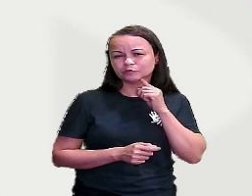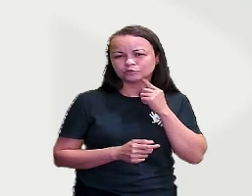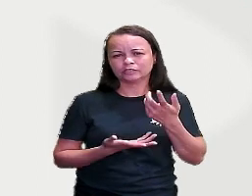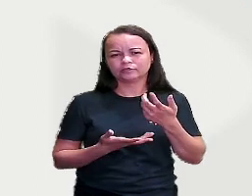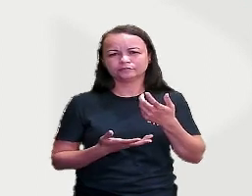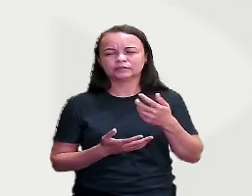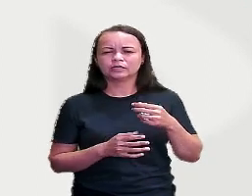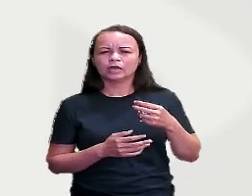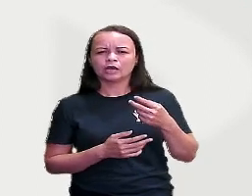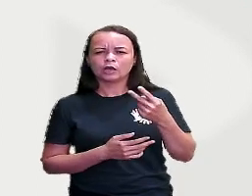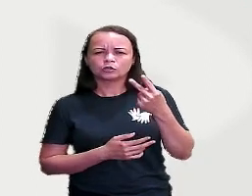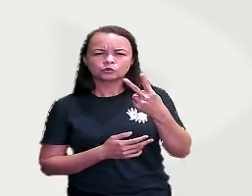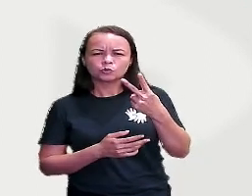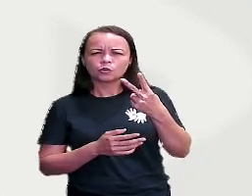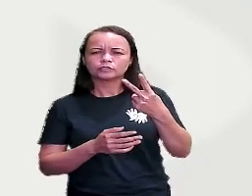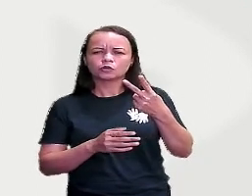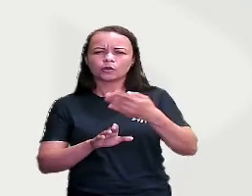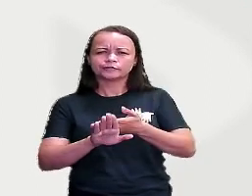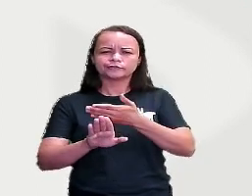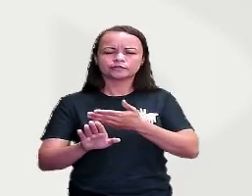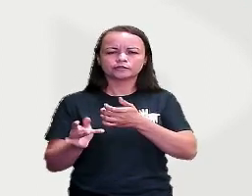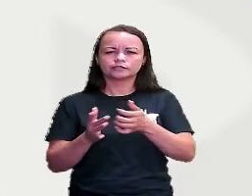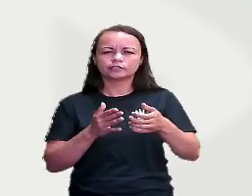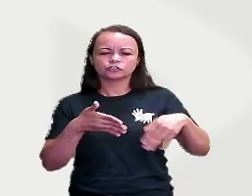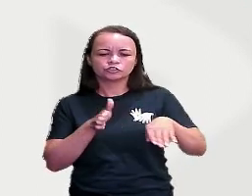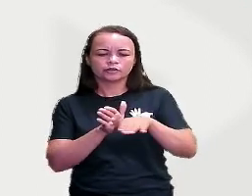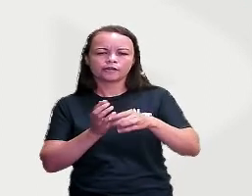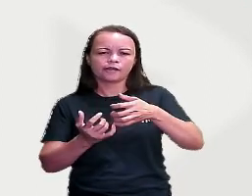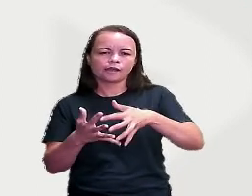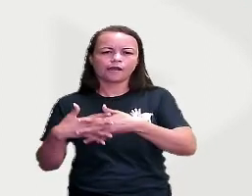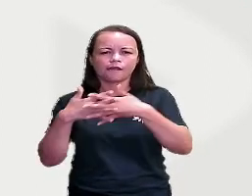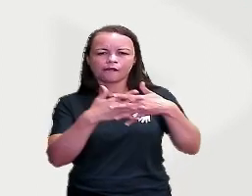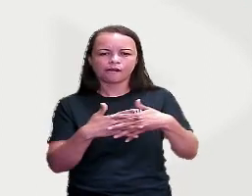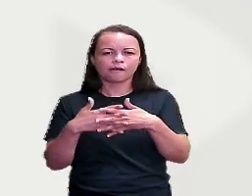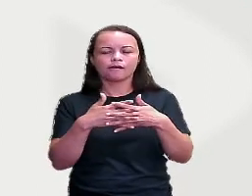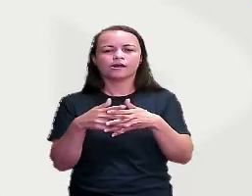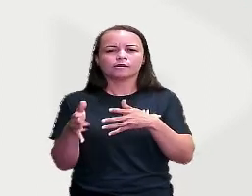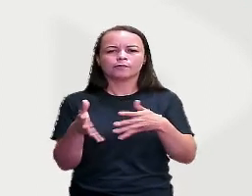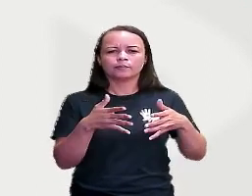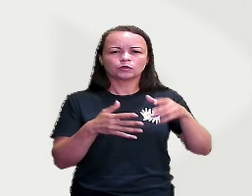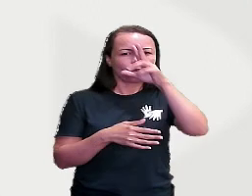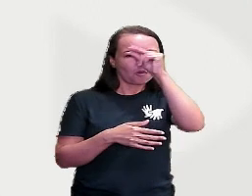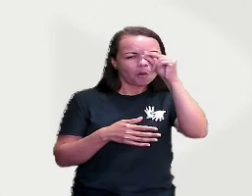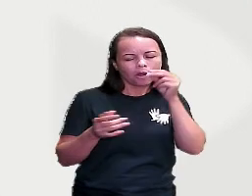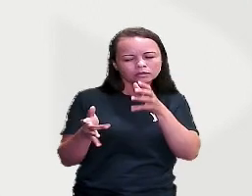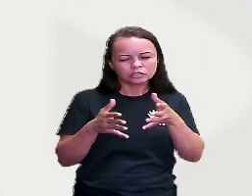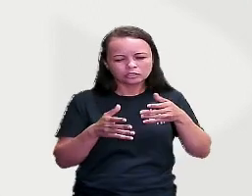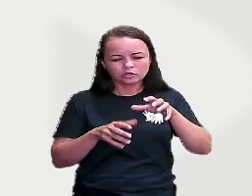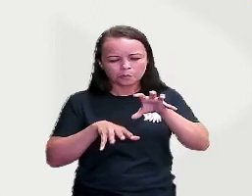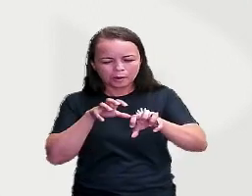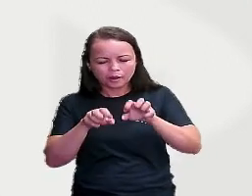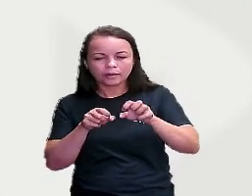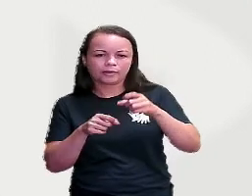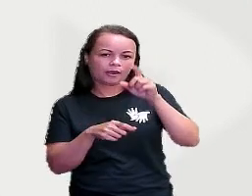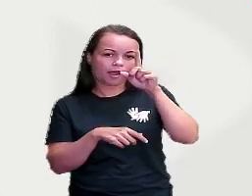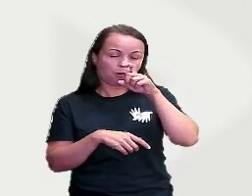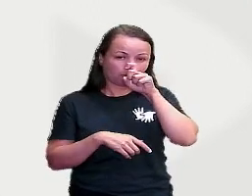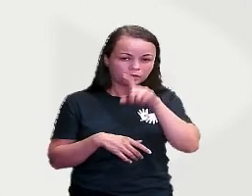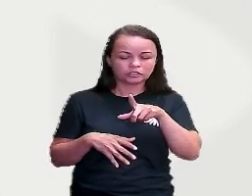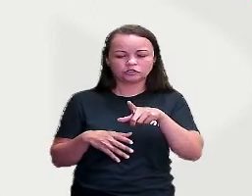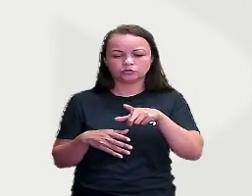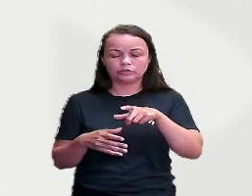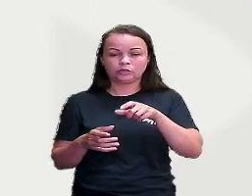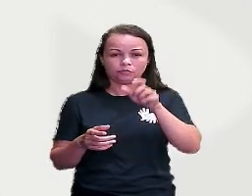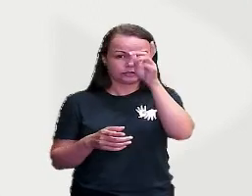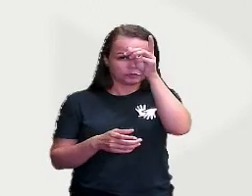Diariamente, 2 horas antes da chegada do caminhão da prefeitura, a gerência de uma das filiais do McDonald's deposita na calçada dezenas de